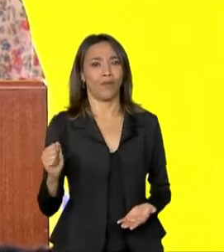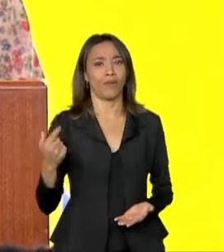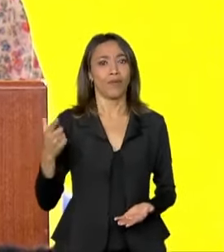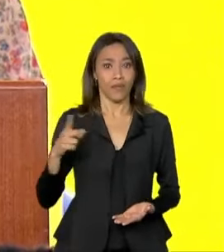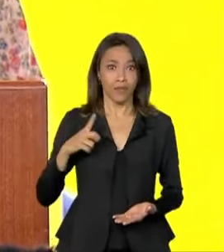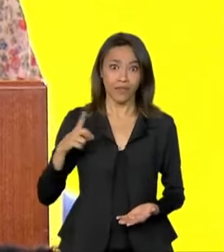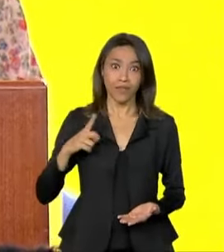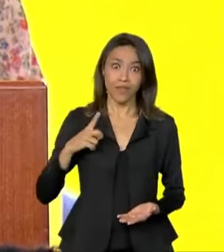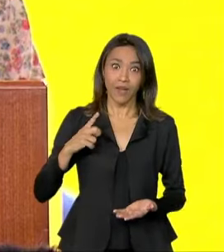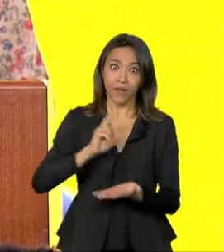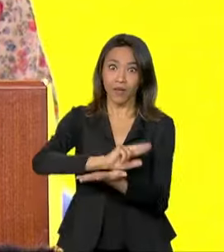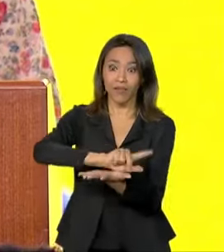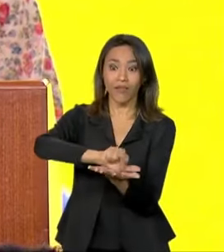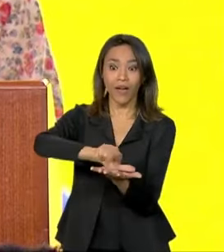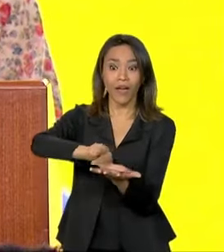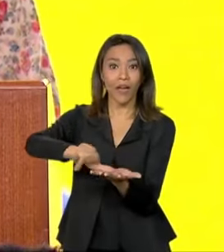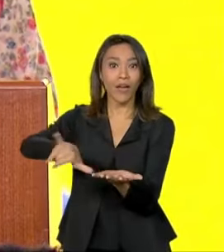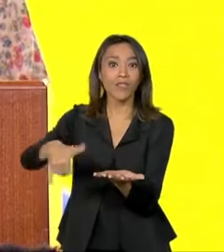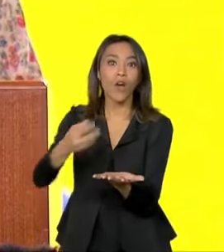microcrédito traz para a gente,